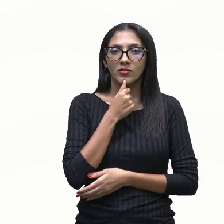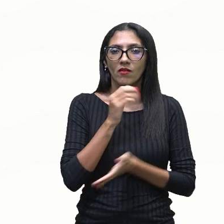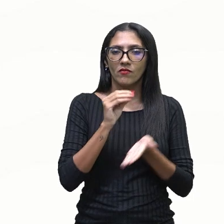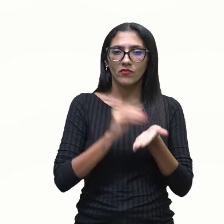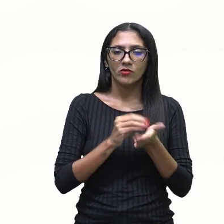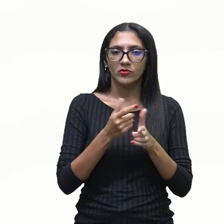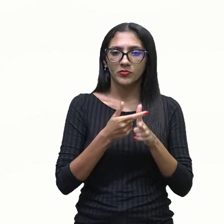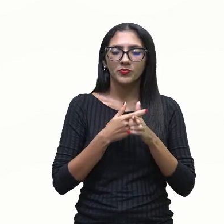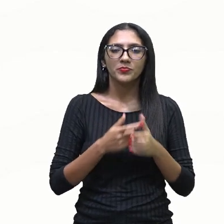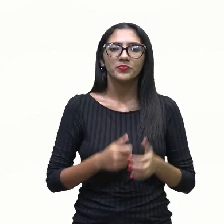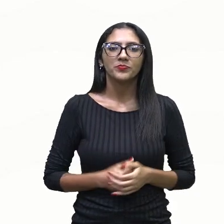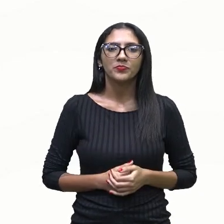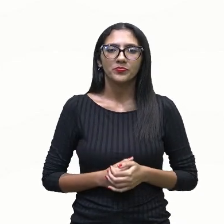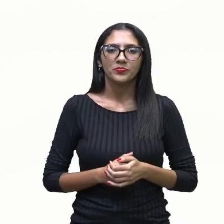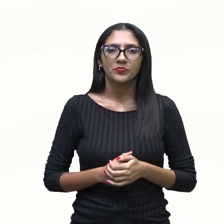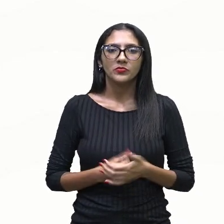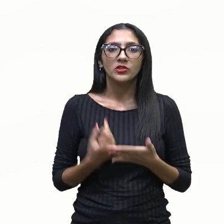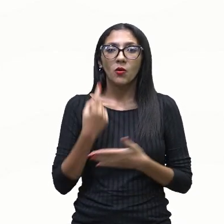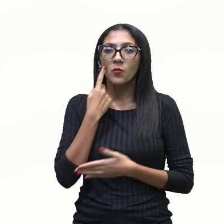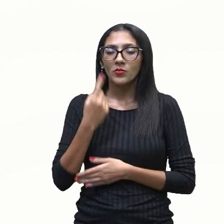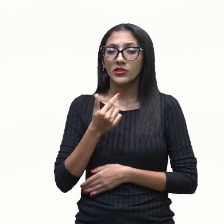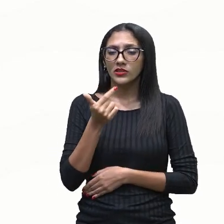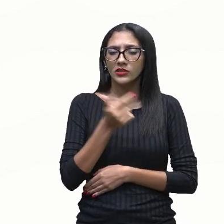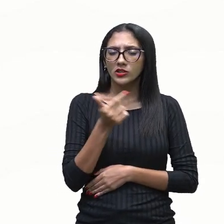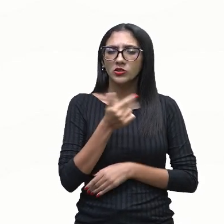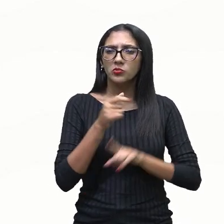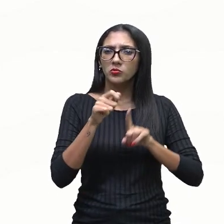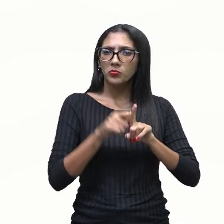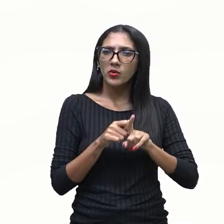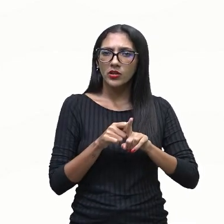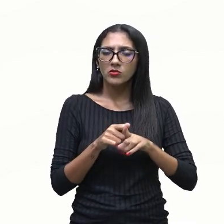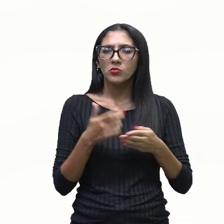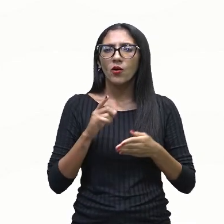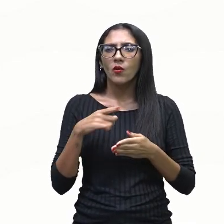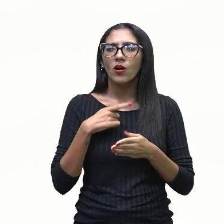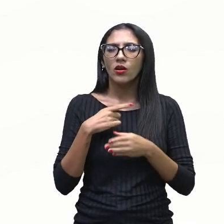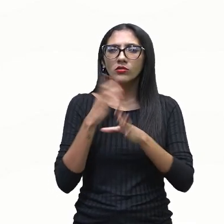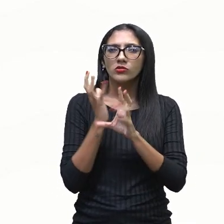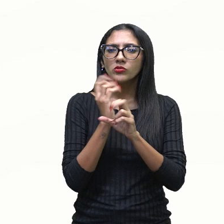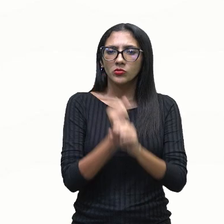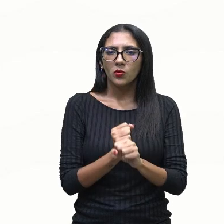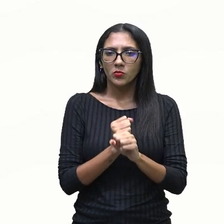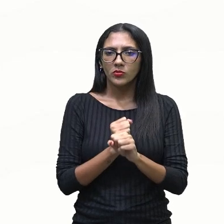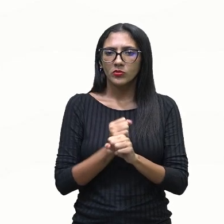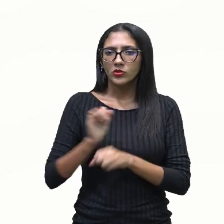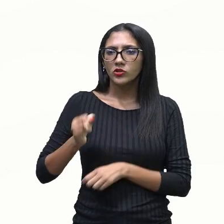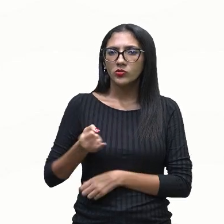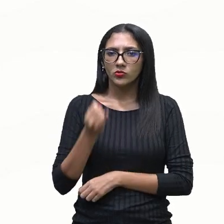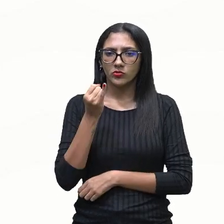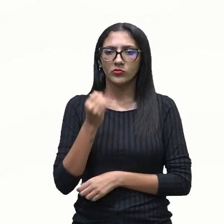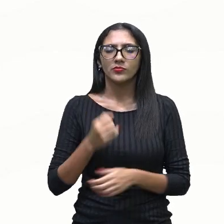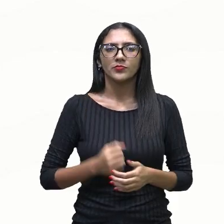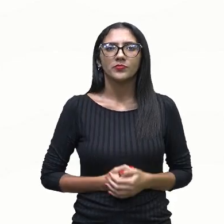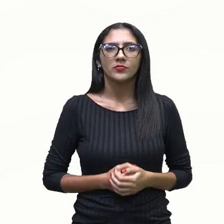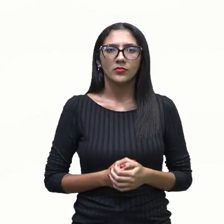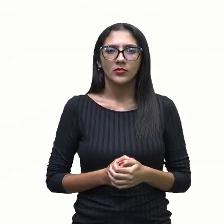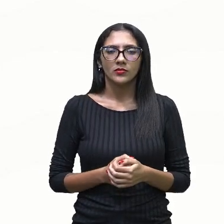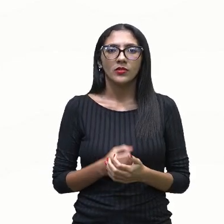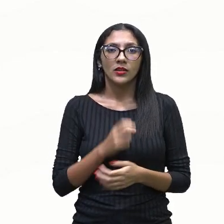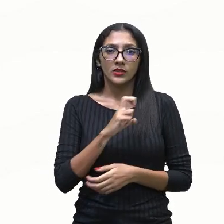o saldo devedor do Fábio nesse segundo mês? A gente vai ter 530 somado